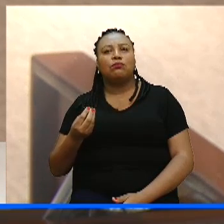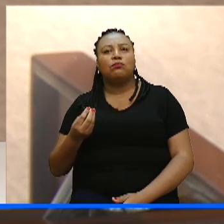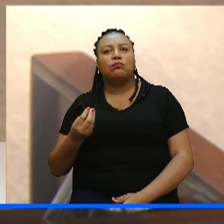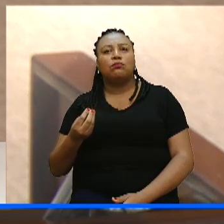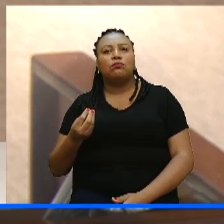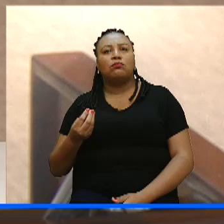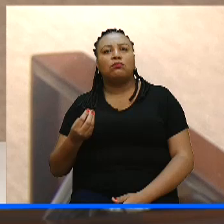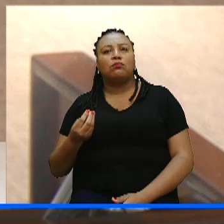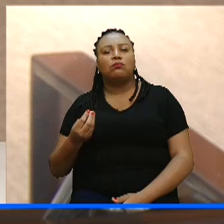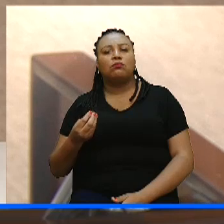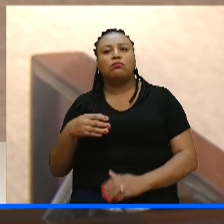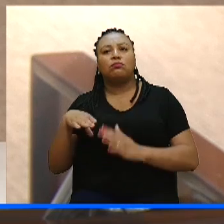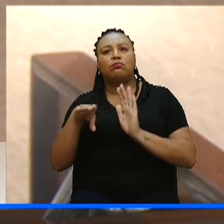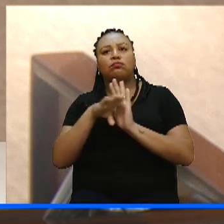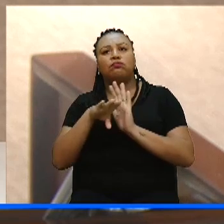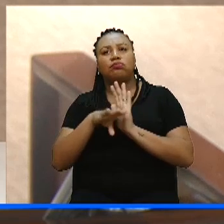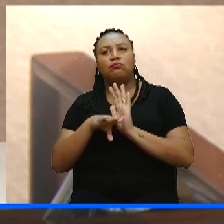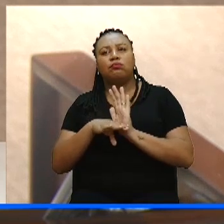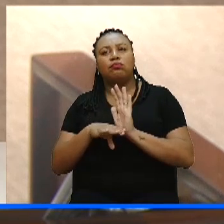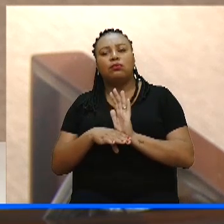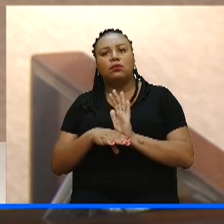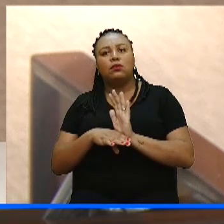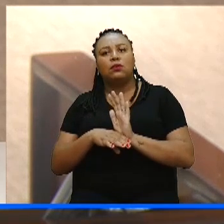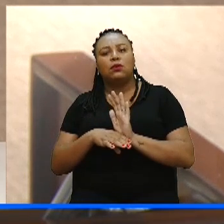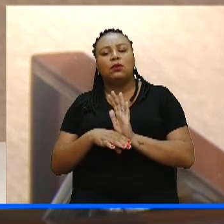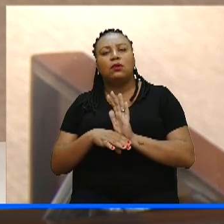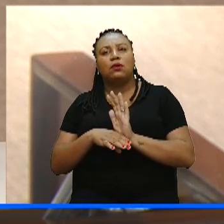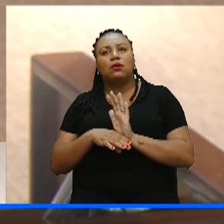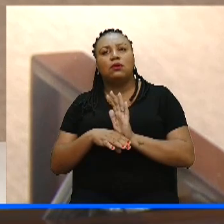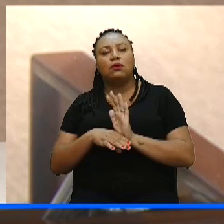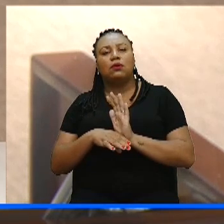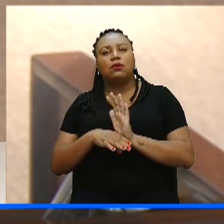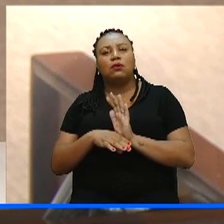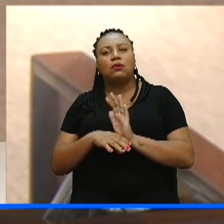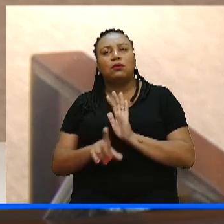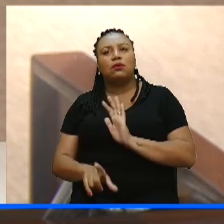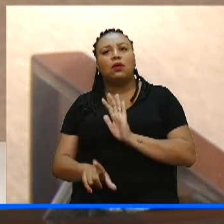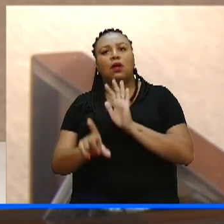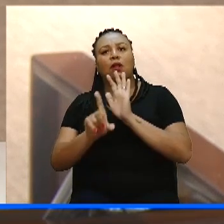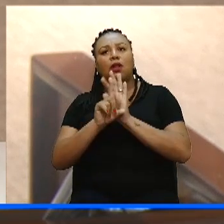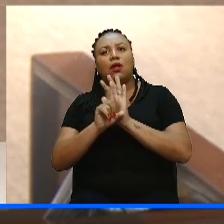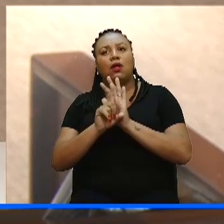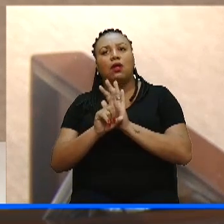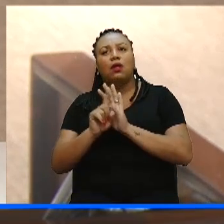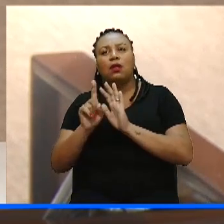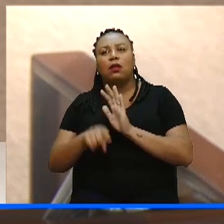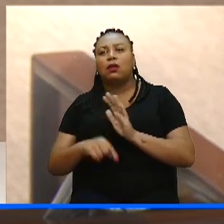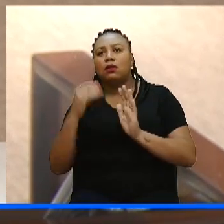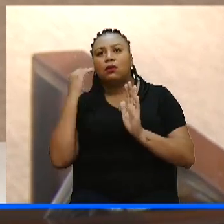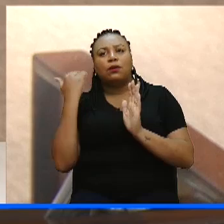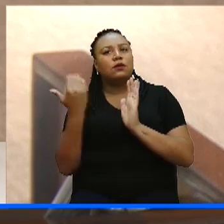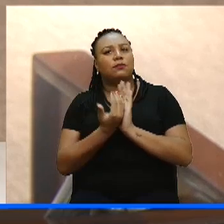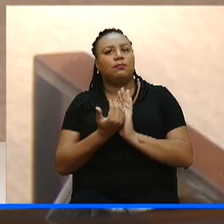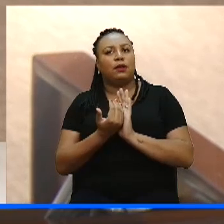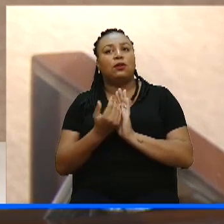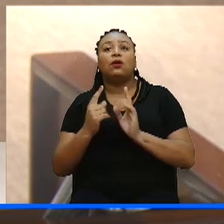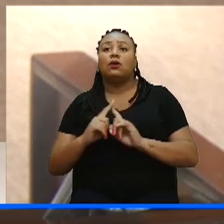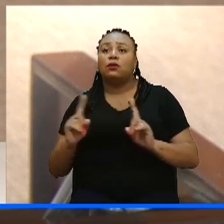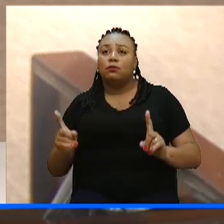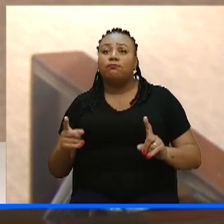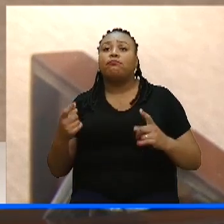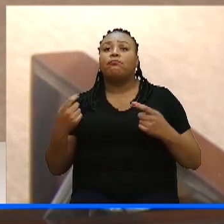12 tem os que constam na legislação que não são cumpridos nós